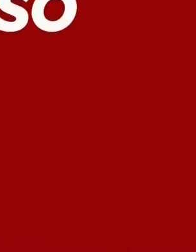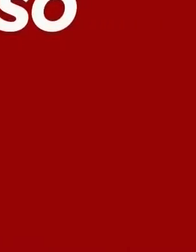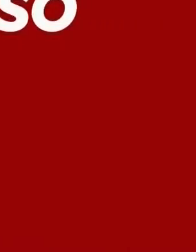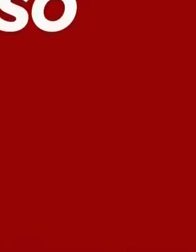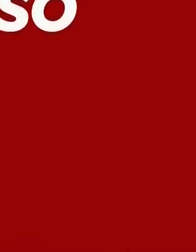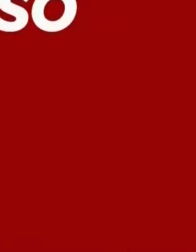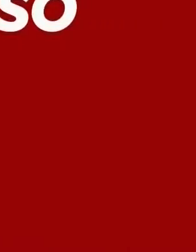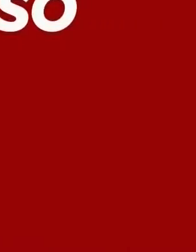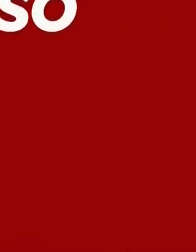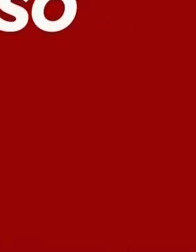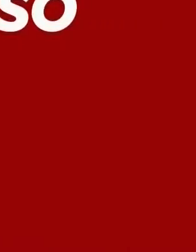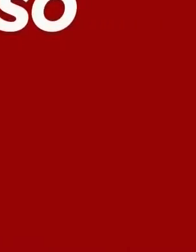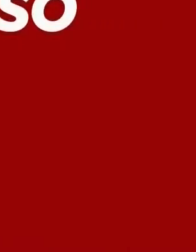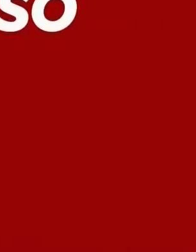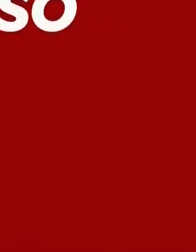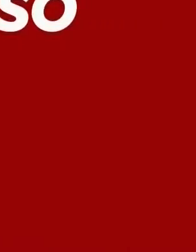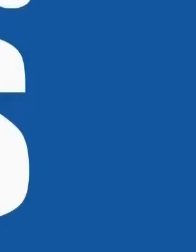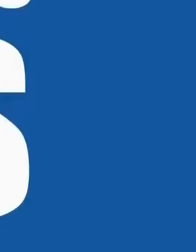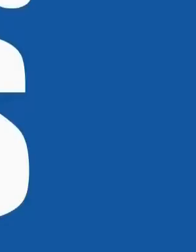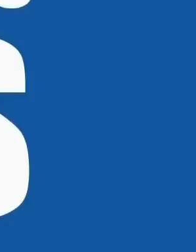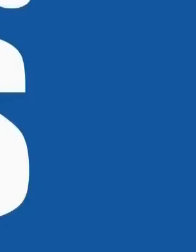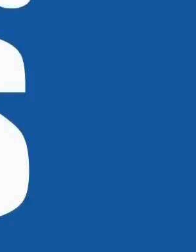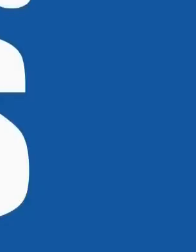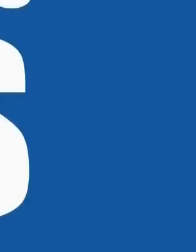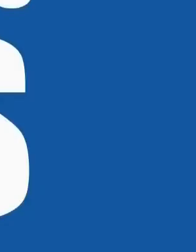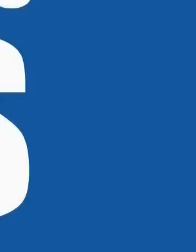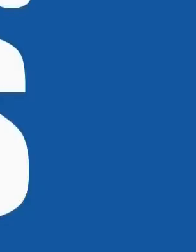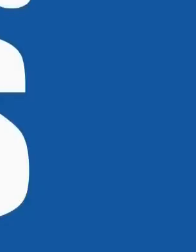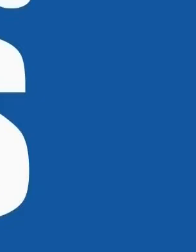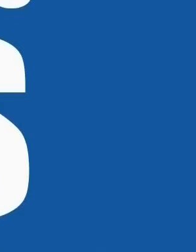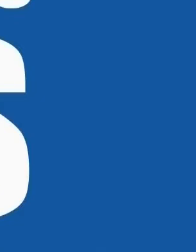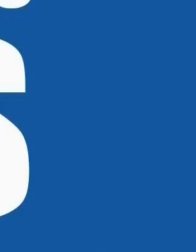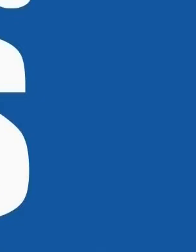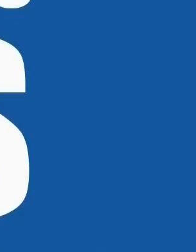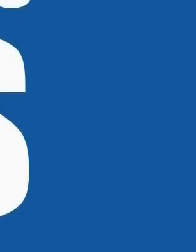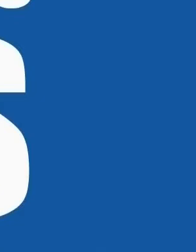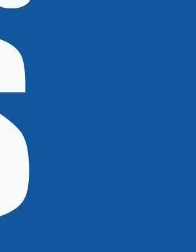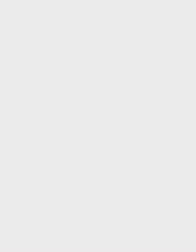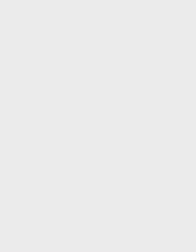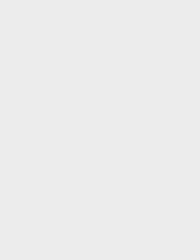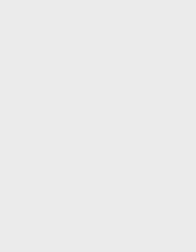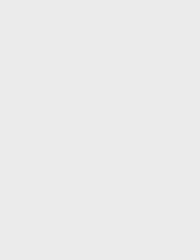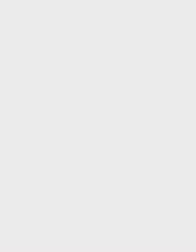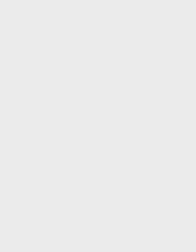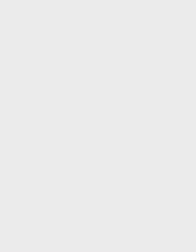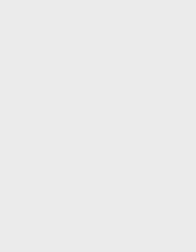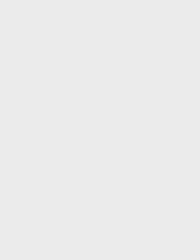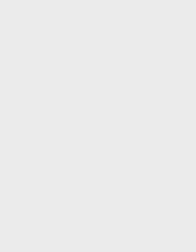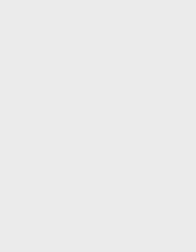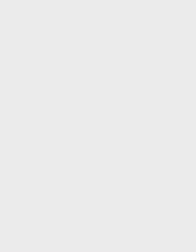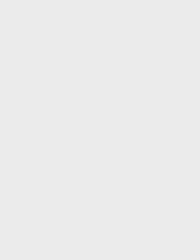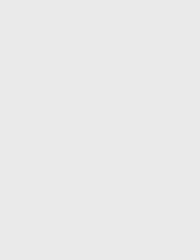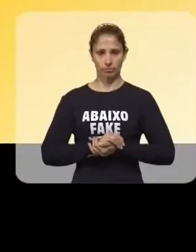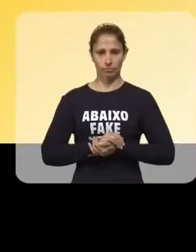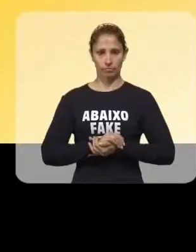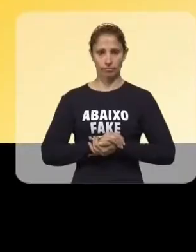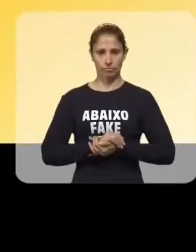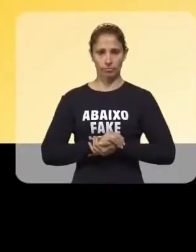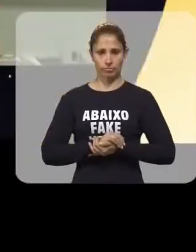Um Rio Grande justo. 1.000 leitos hospitalares a menos. E ainda acha que tá certo?